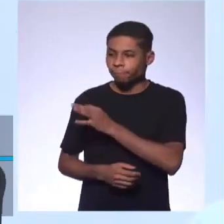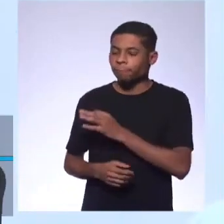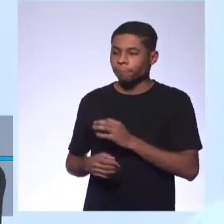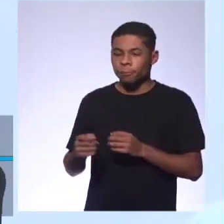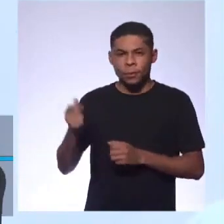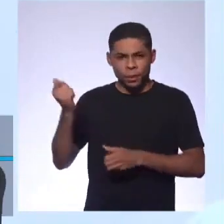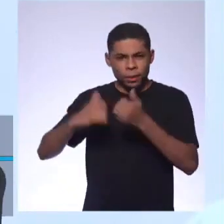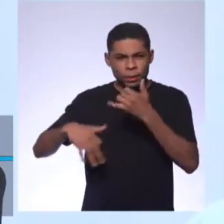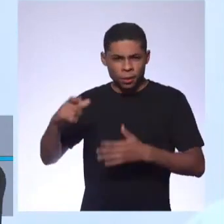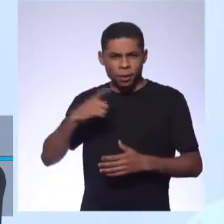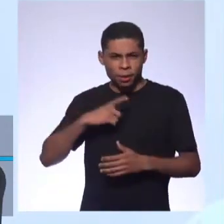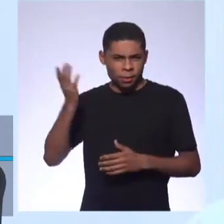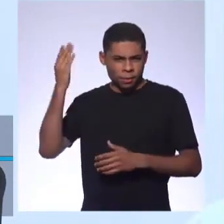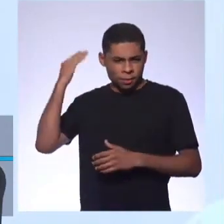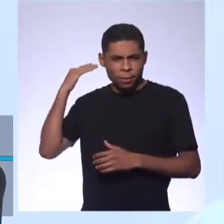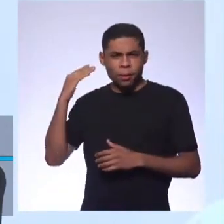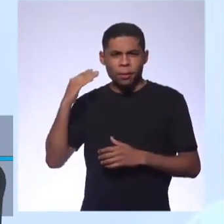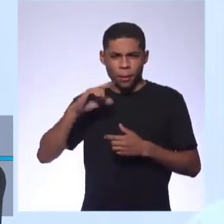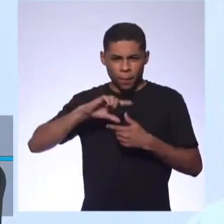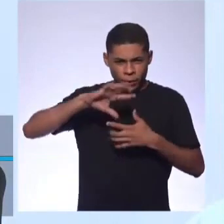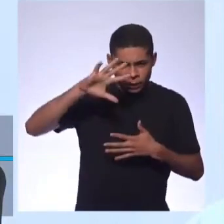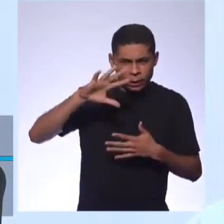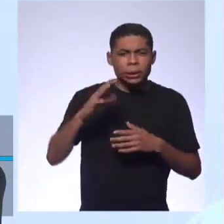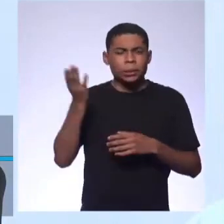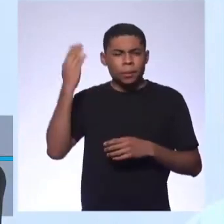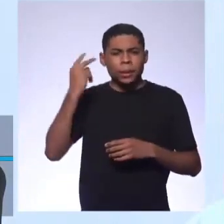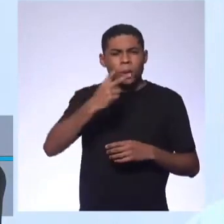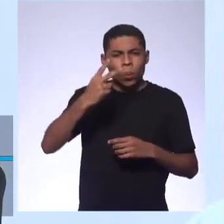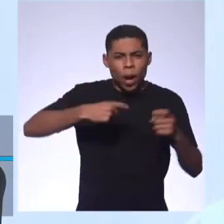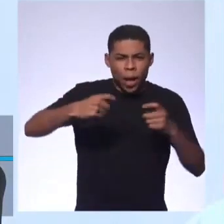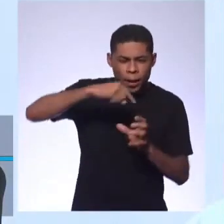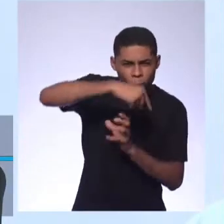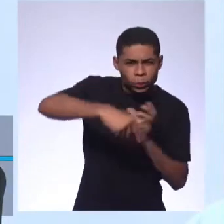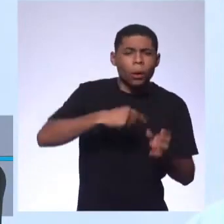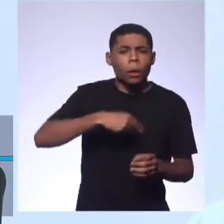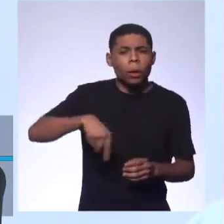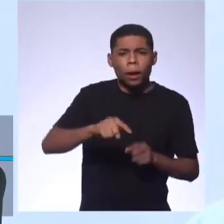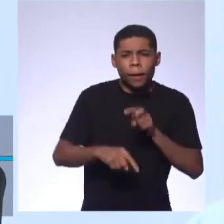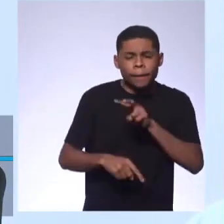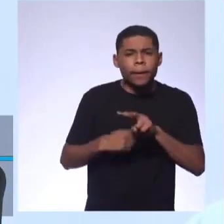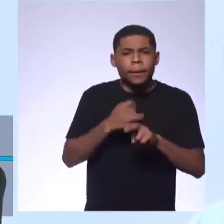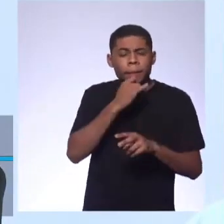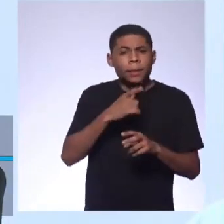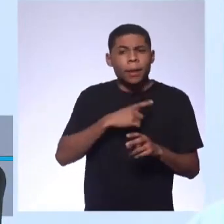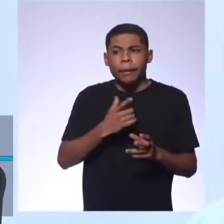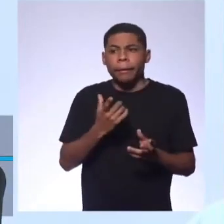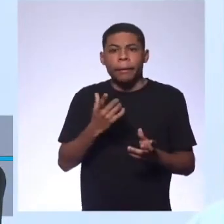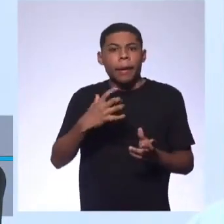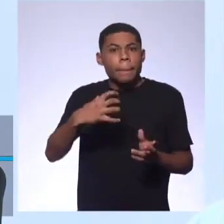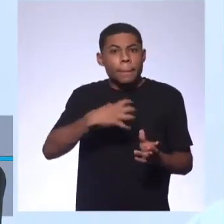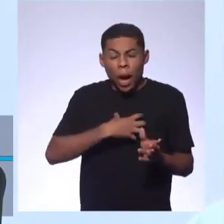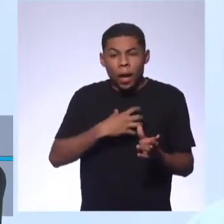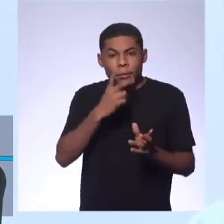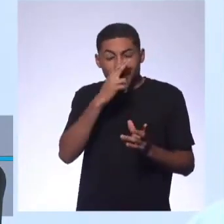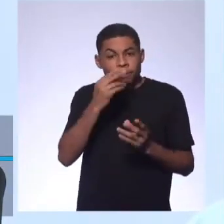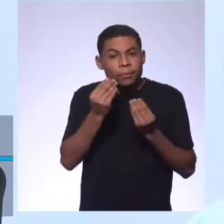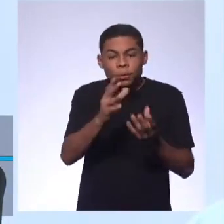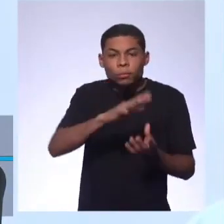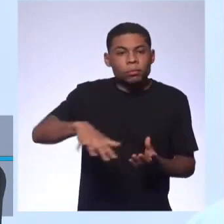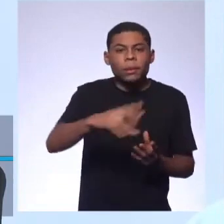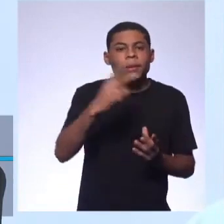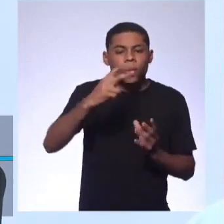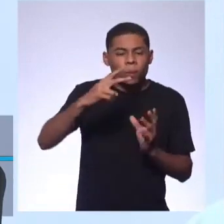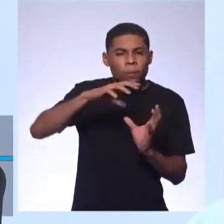então, do modernismo e Segunda Guerra Mundial, que relação que a gente consegue fazer? Qual é o impacto dessa Segunda Guerra